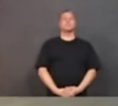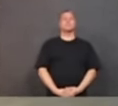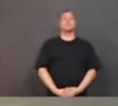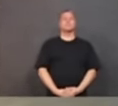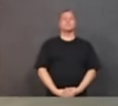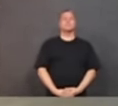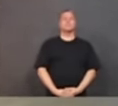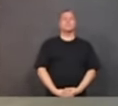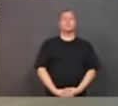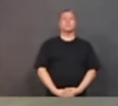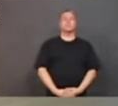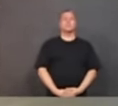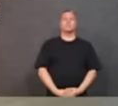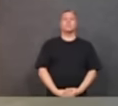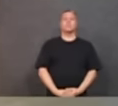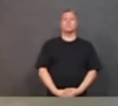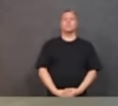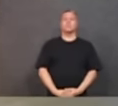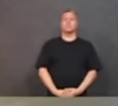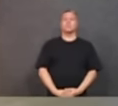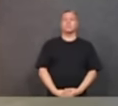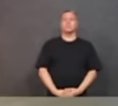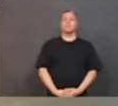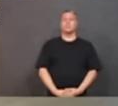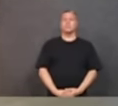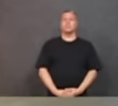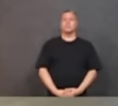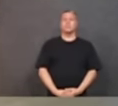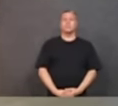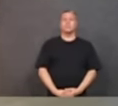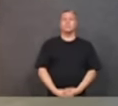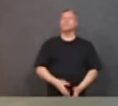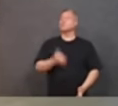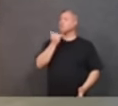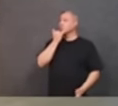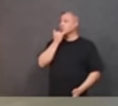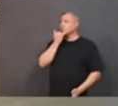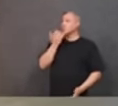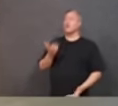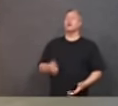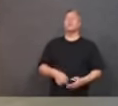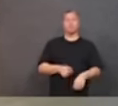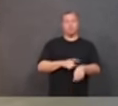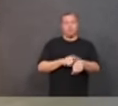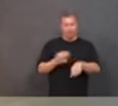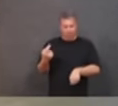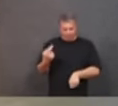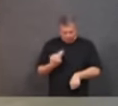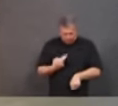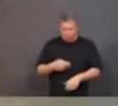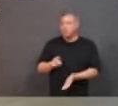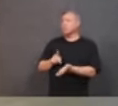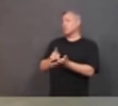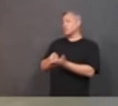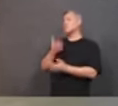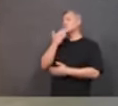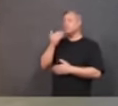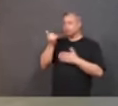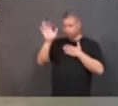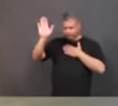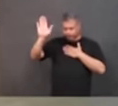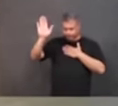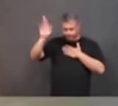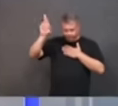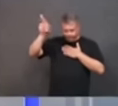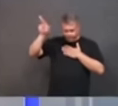Não, ele tinha dois minutos e meio? Não, eram dois minutos e meio. Vamos seguir, desculpa, é o tempo da resposta, é verdade, professor Pedro, desculpa, foi um erro